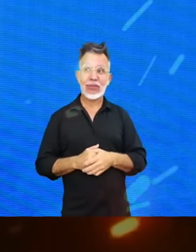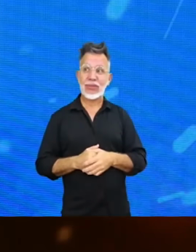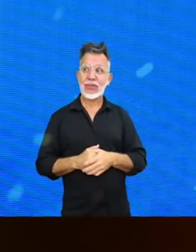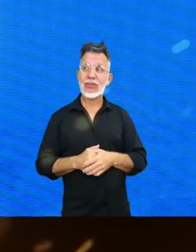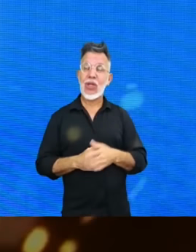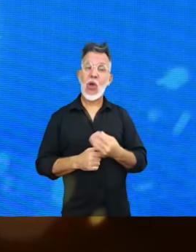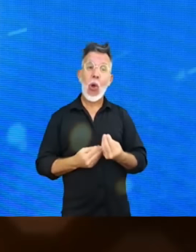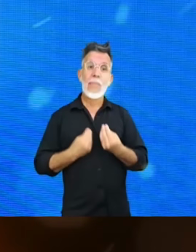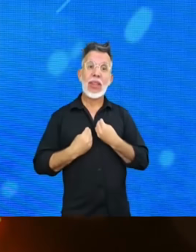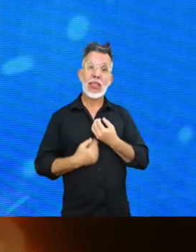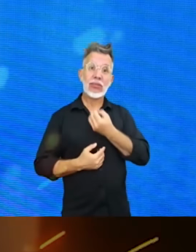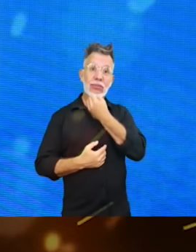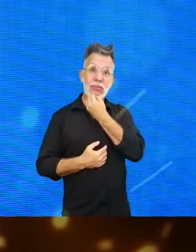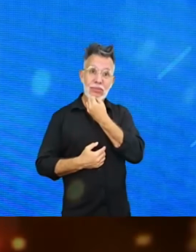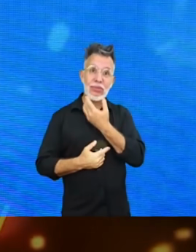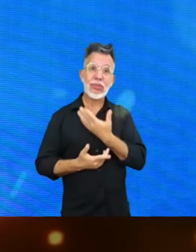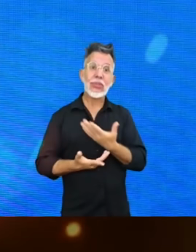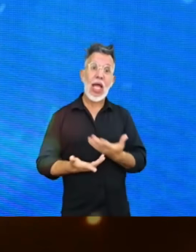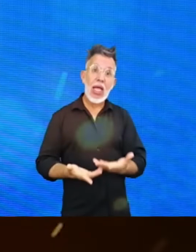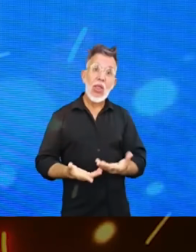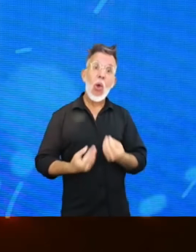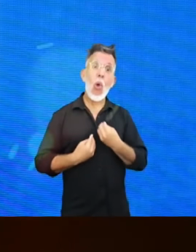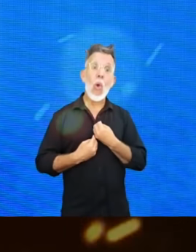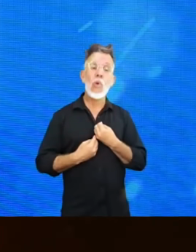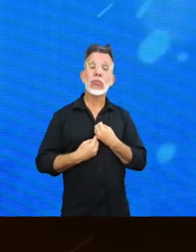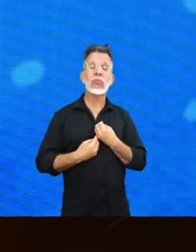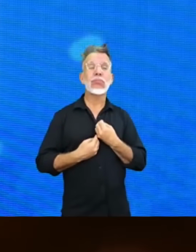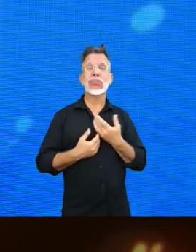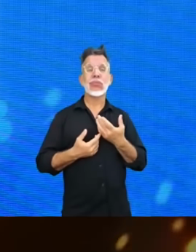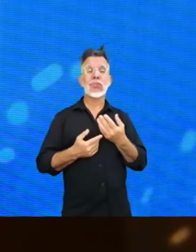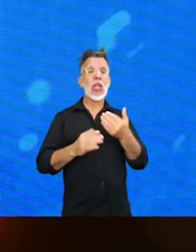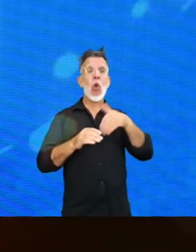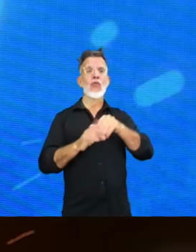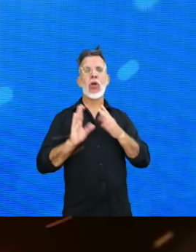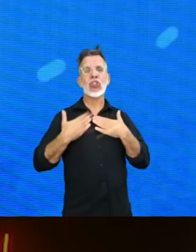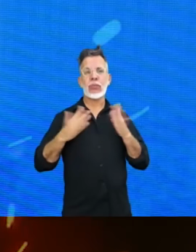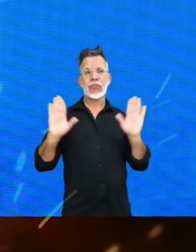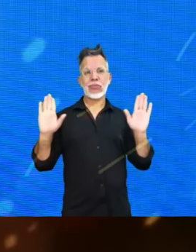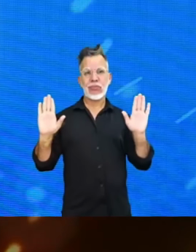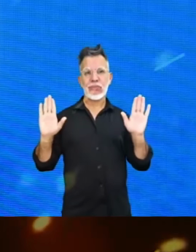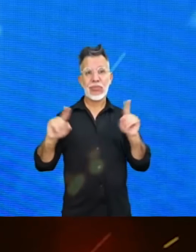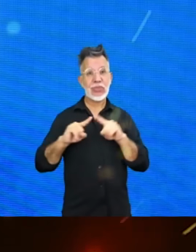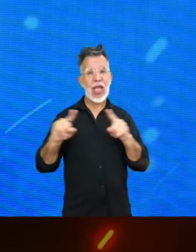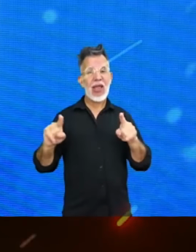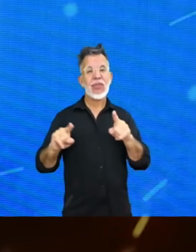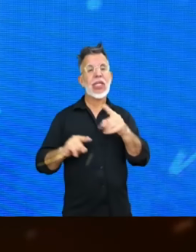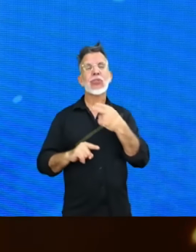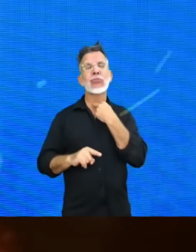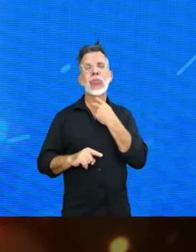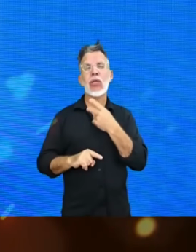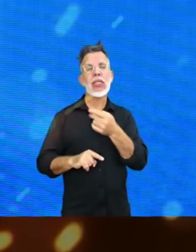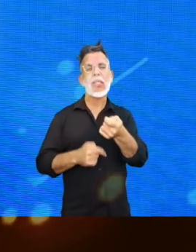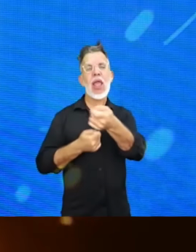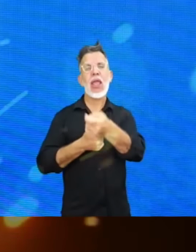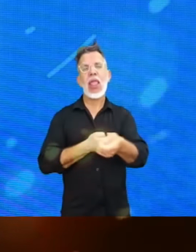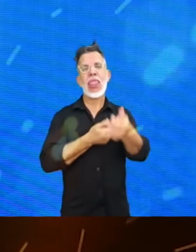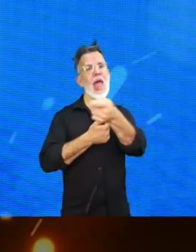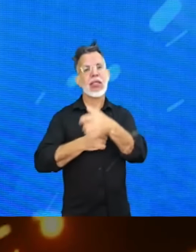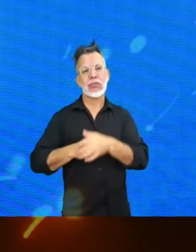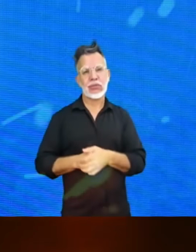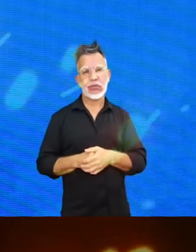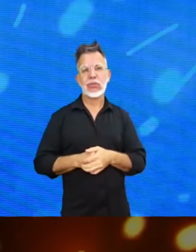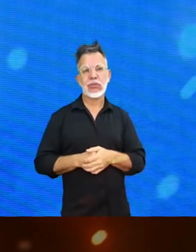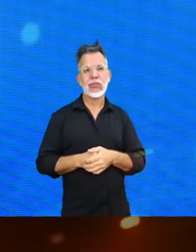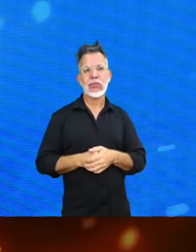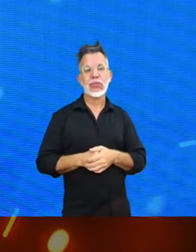essa missão o único jeito de você prosperar nessa cidade não faz sentido nenhum você cair na ladinha do consórcio comunista do Brasil eu